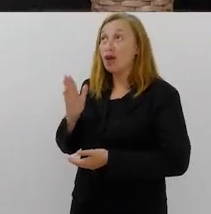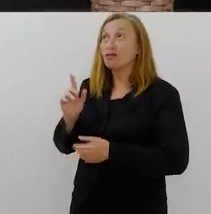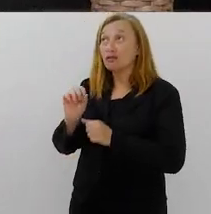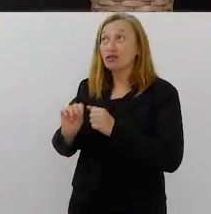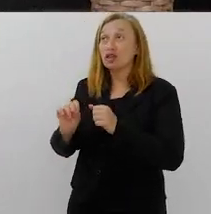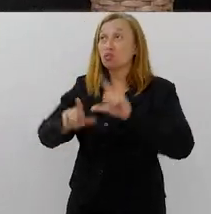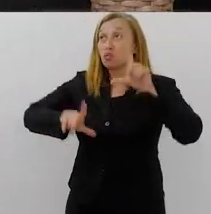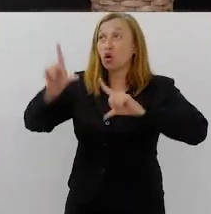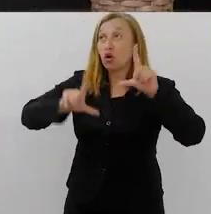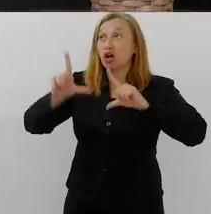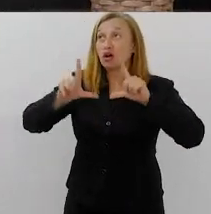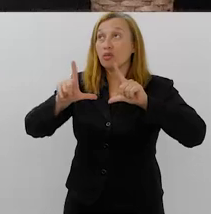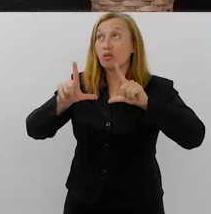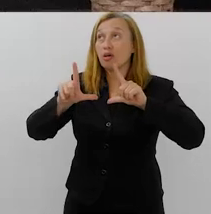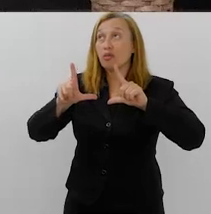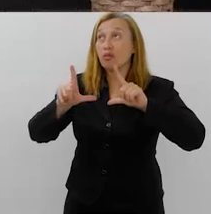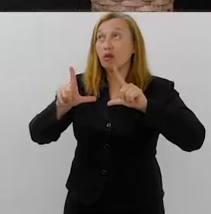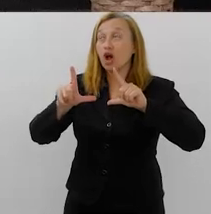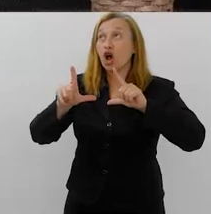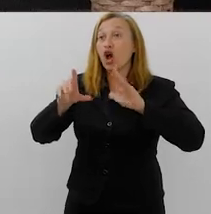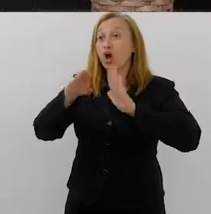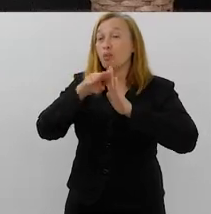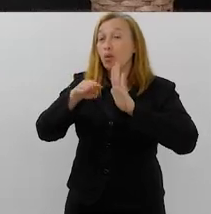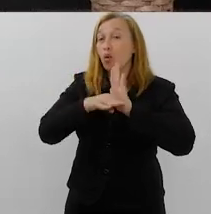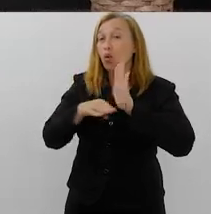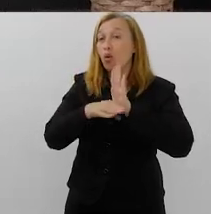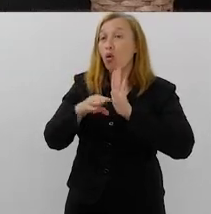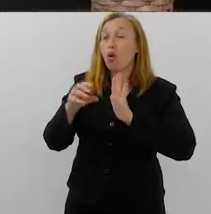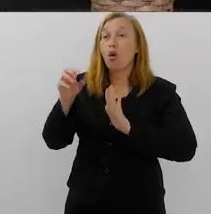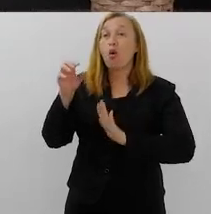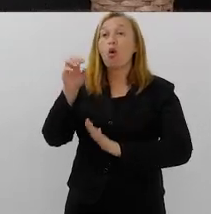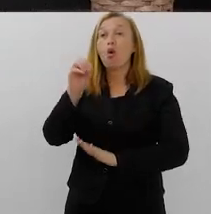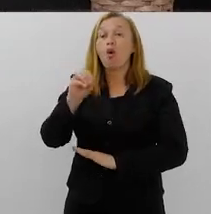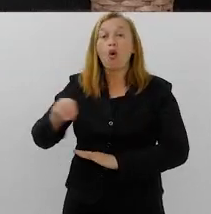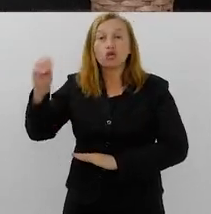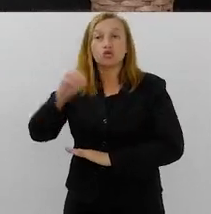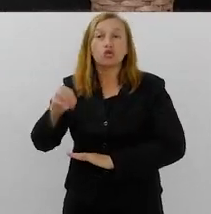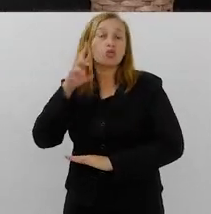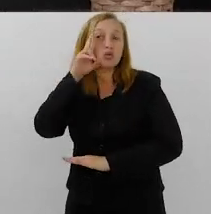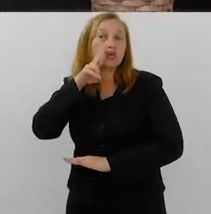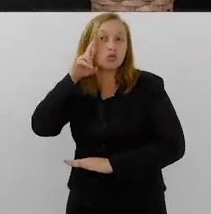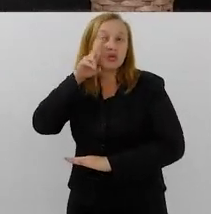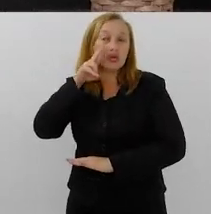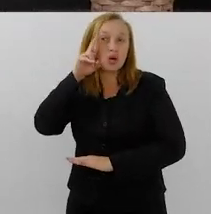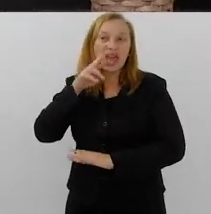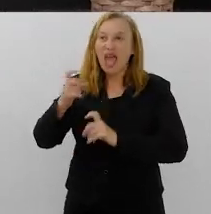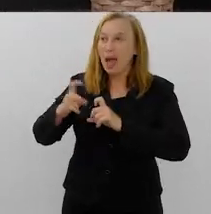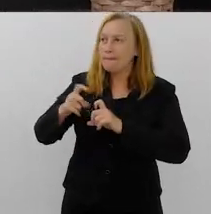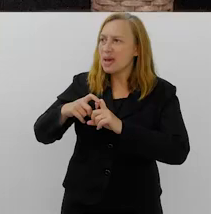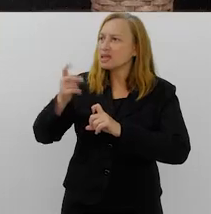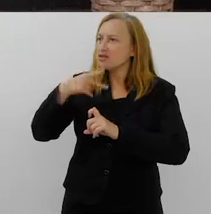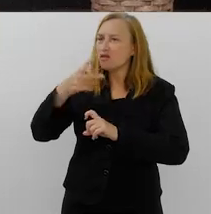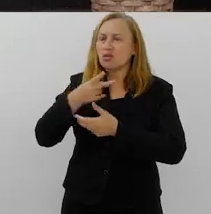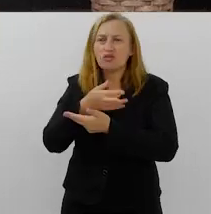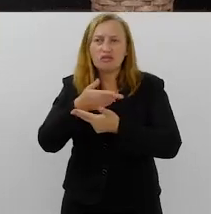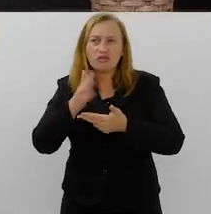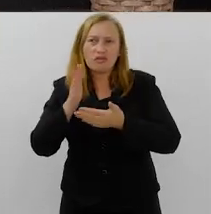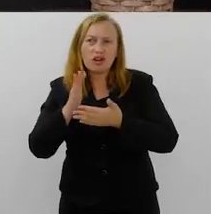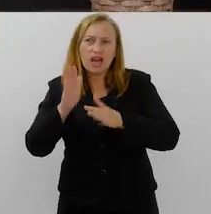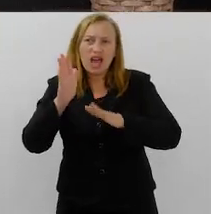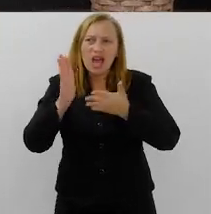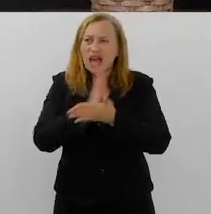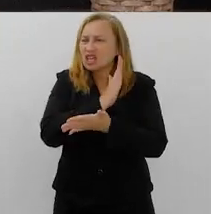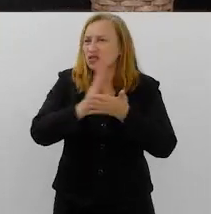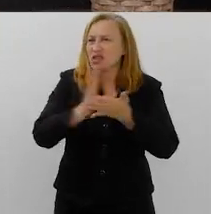Outubro Rosa também mas era com uma outra vertente e foi me chamou atenção o a médica era uma mastologista ela falou que